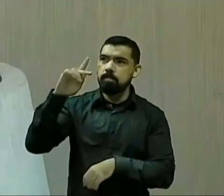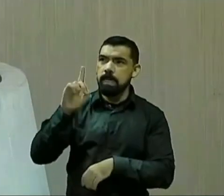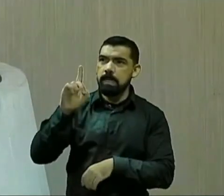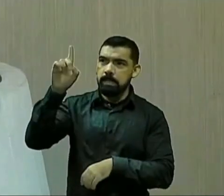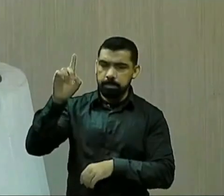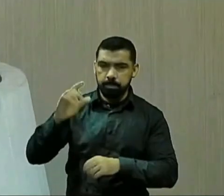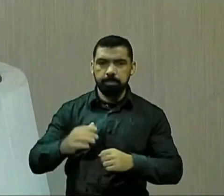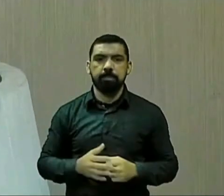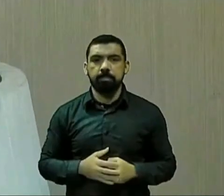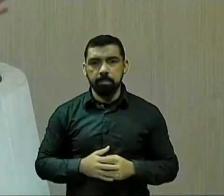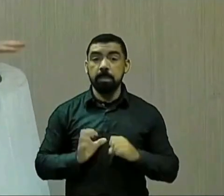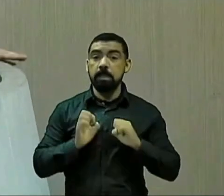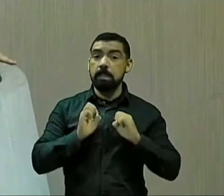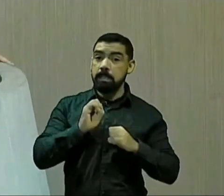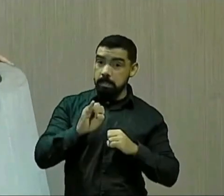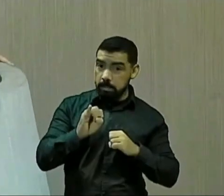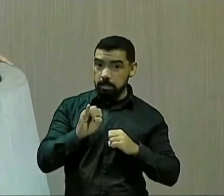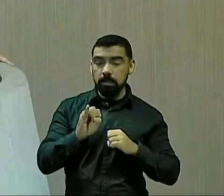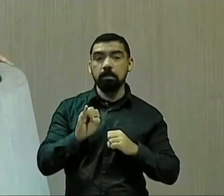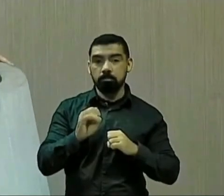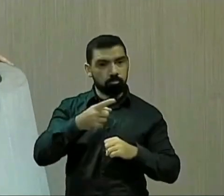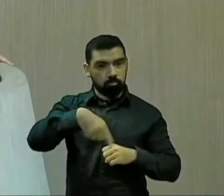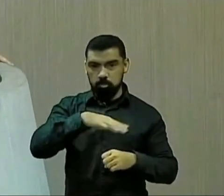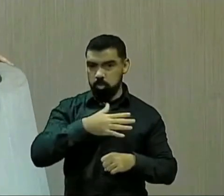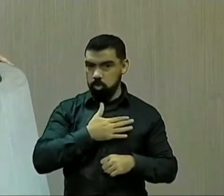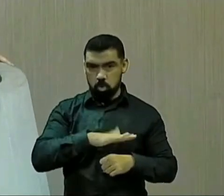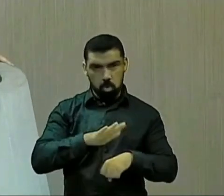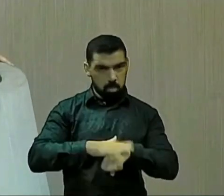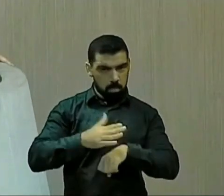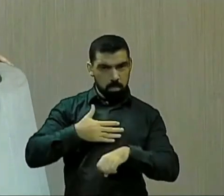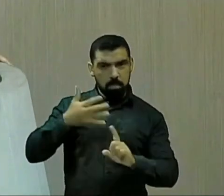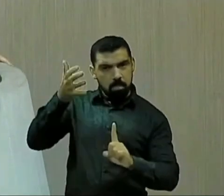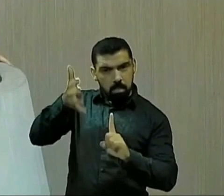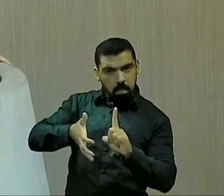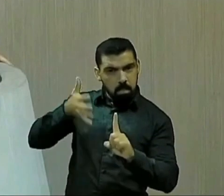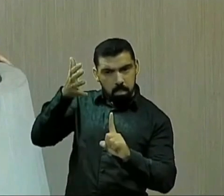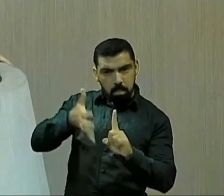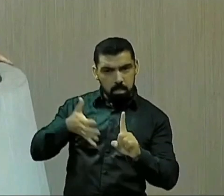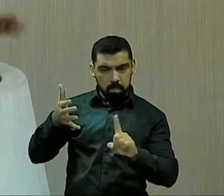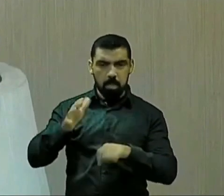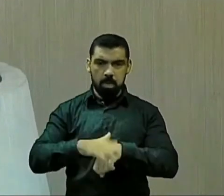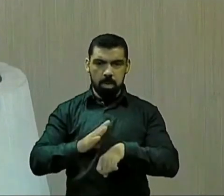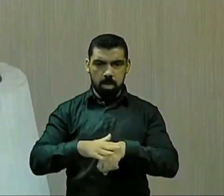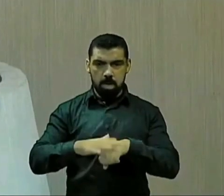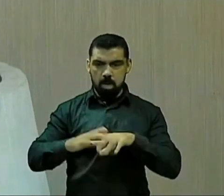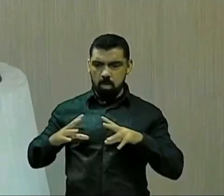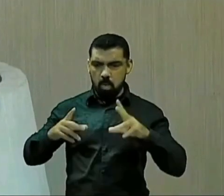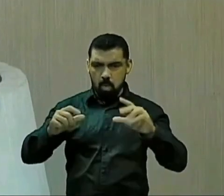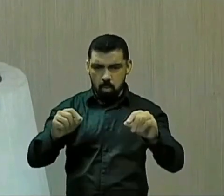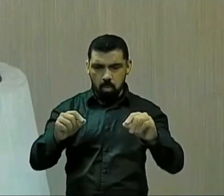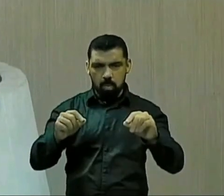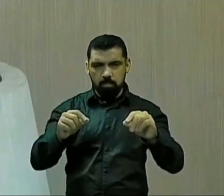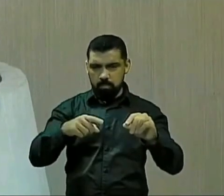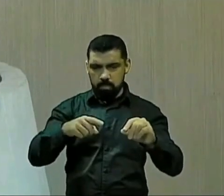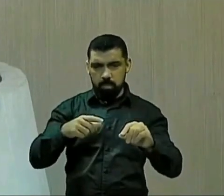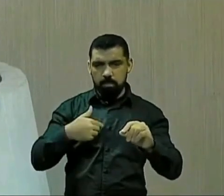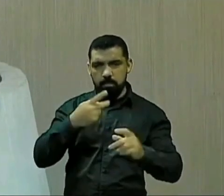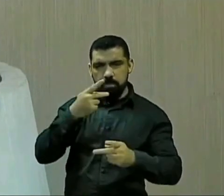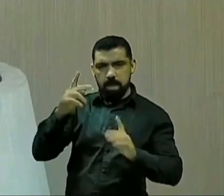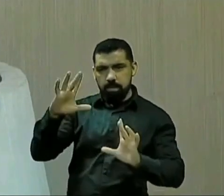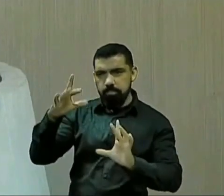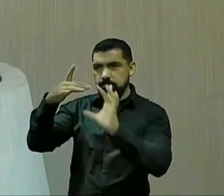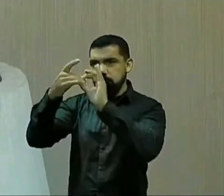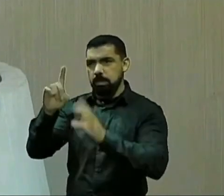julgador. E se alguém não gosta dos meus discursos, que espiritualizo tudo, tape os ouvidos